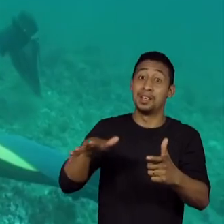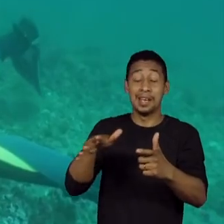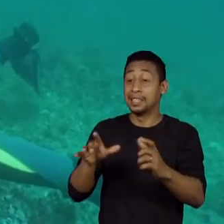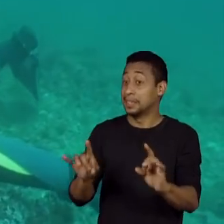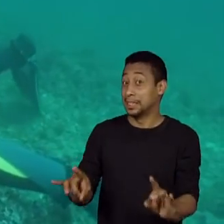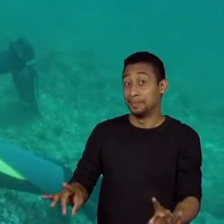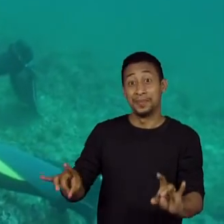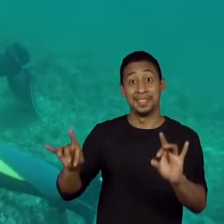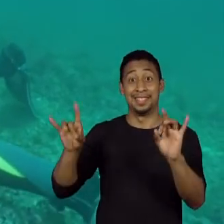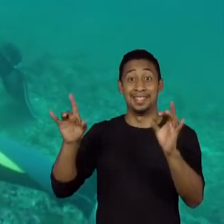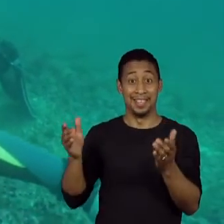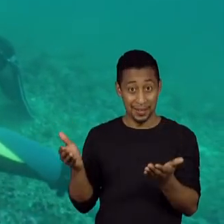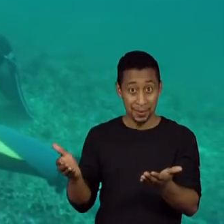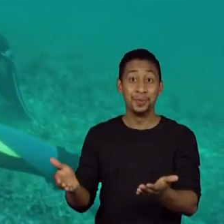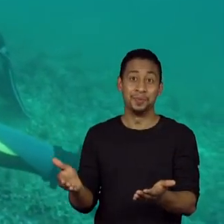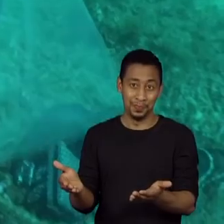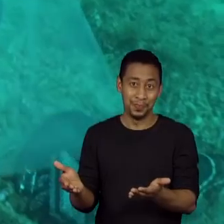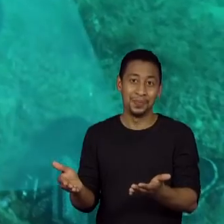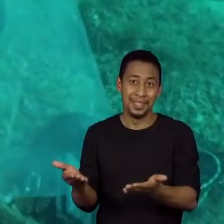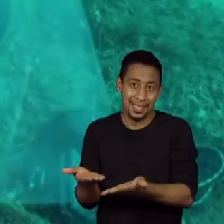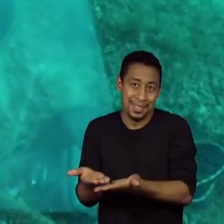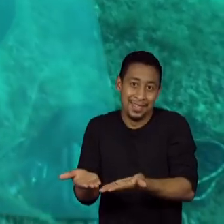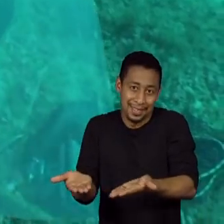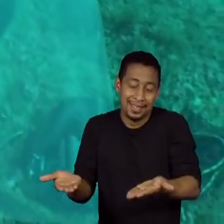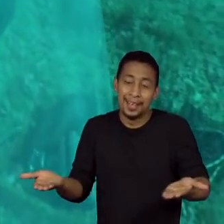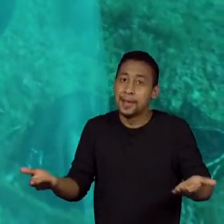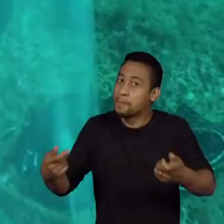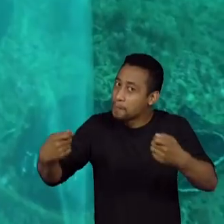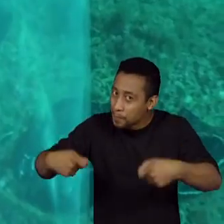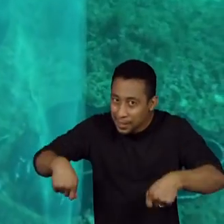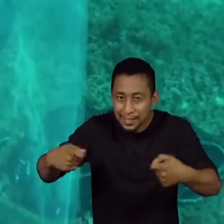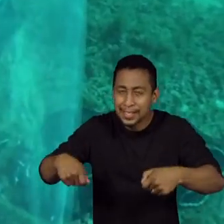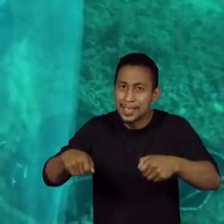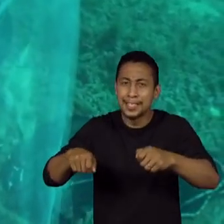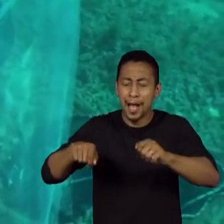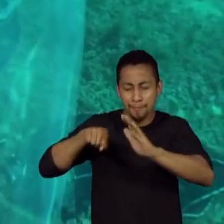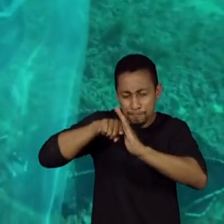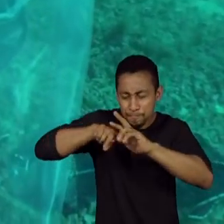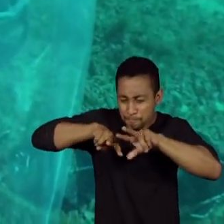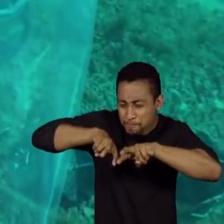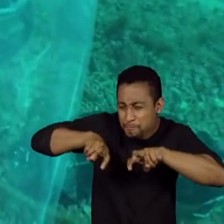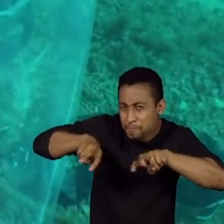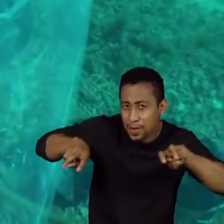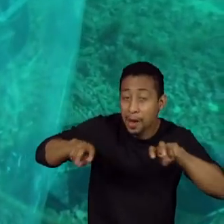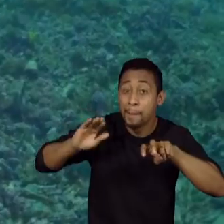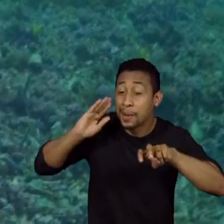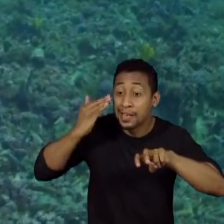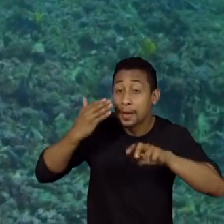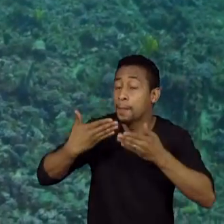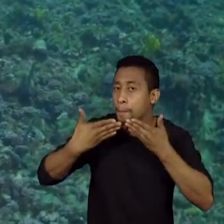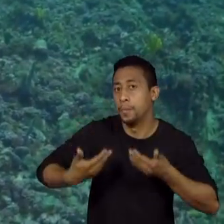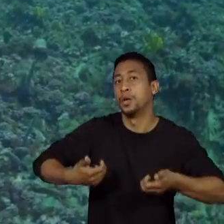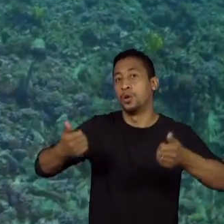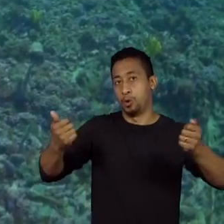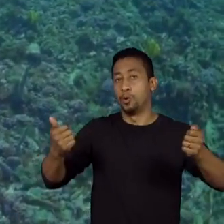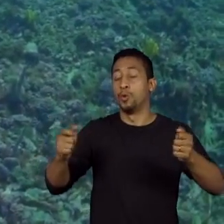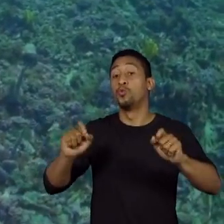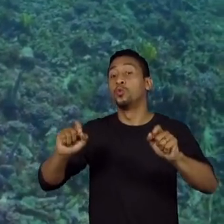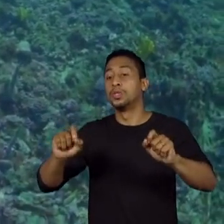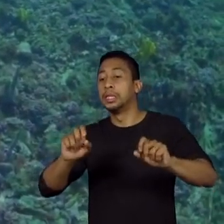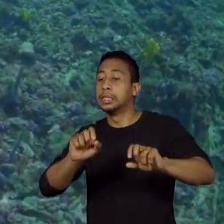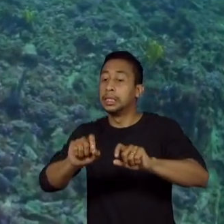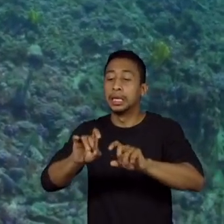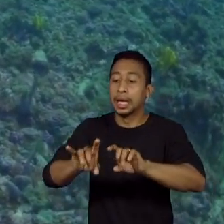especial do ponto de vista ecológico, mas que a gente precisa ainda entender melhor o papel de cada compartimento